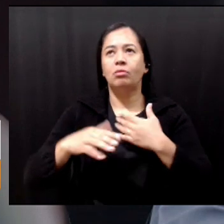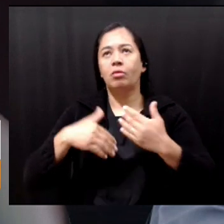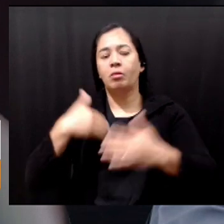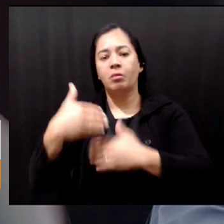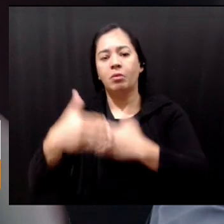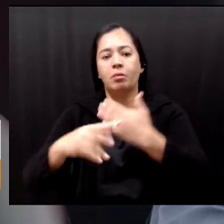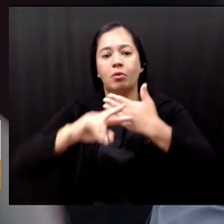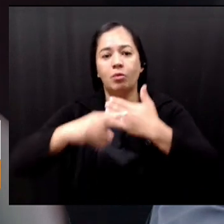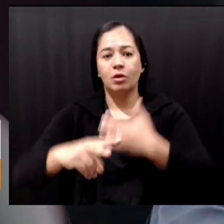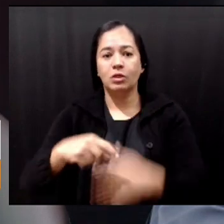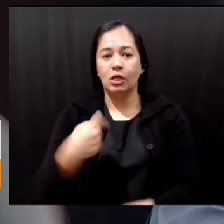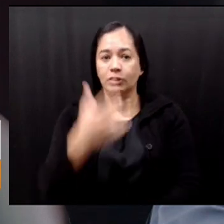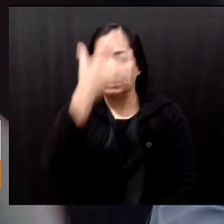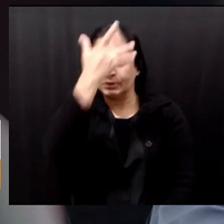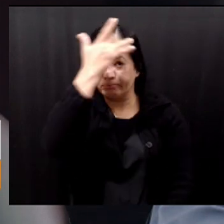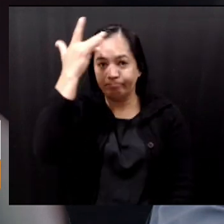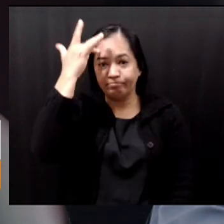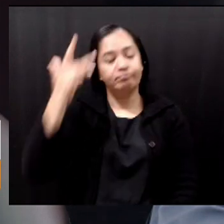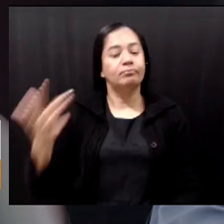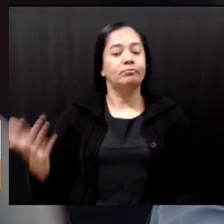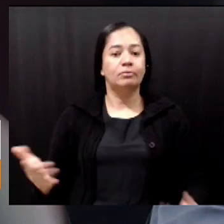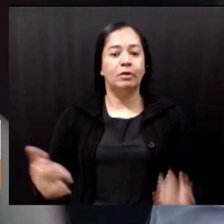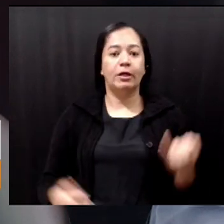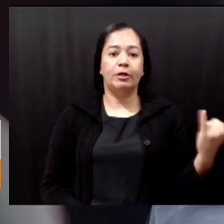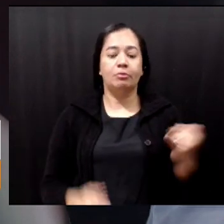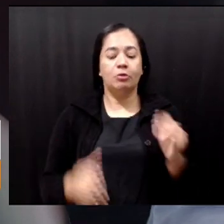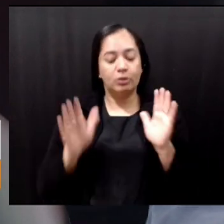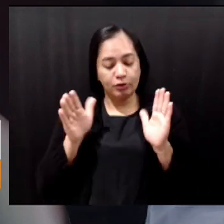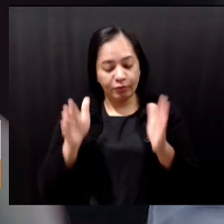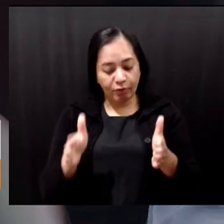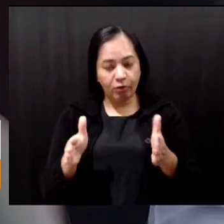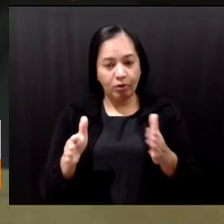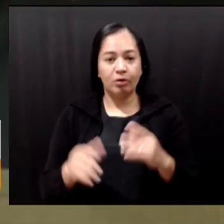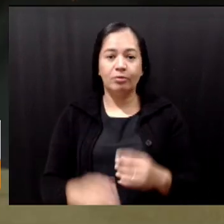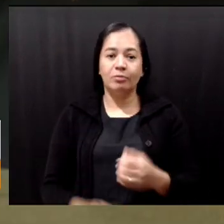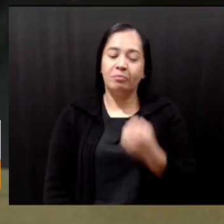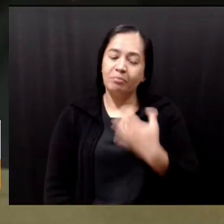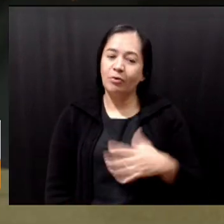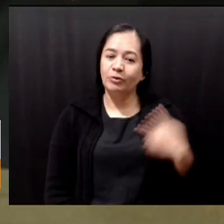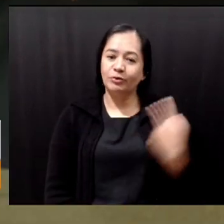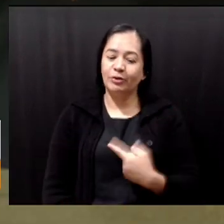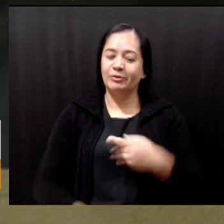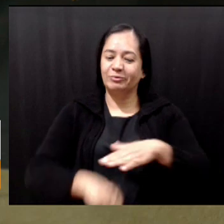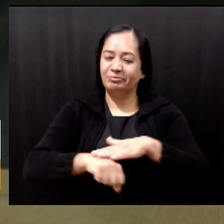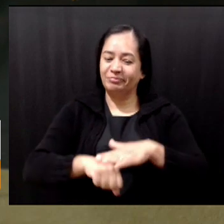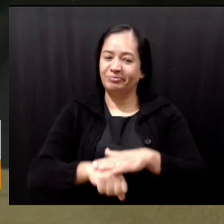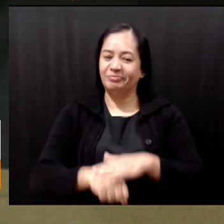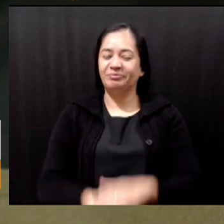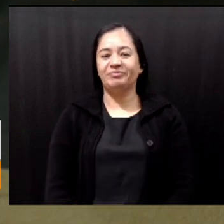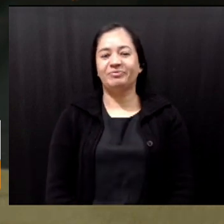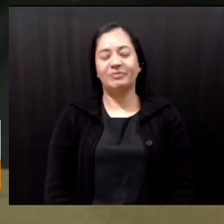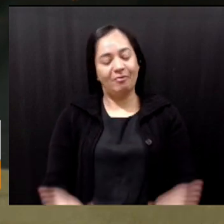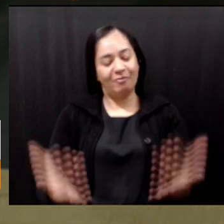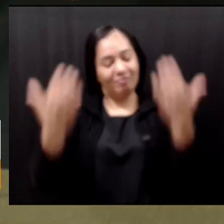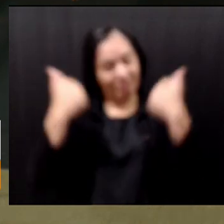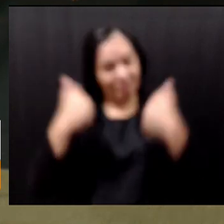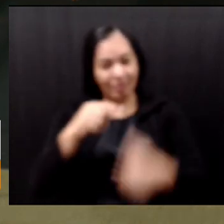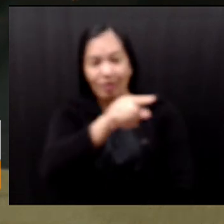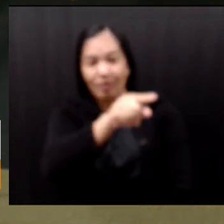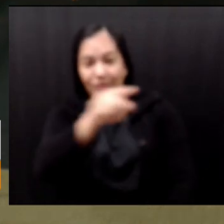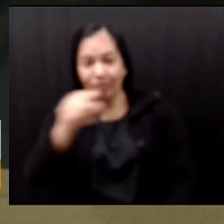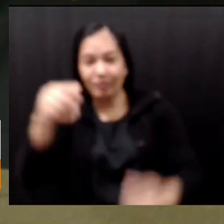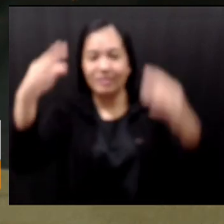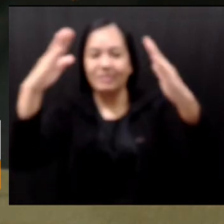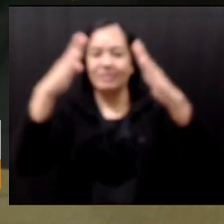mental, né? É importante olhar para isso. Que bom que a gente pode debater sobre isso. Vamos embora então, e você aí de casa, seja bem-vindo,